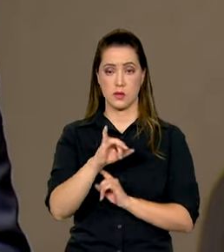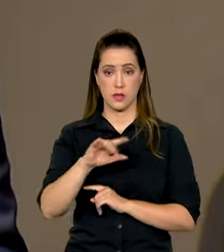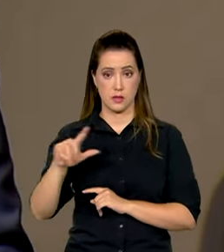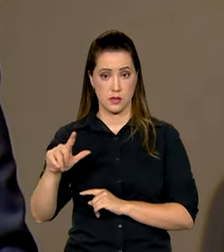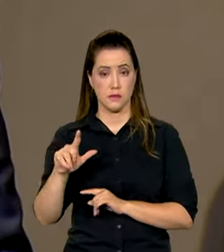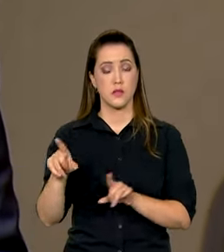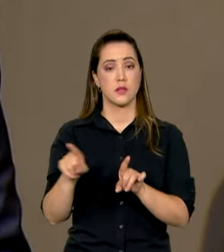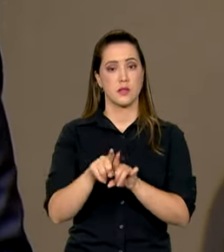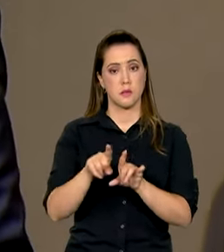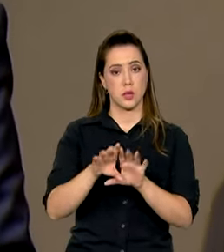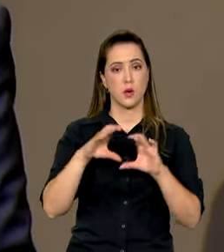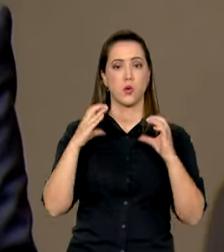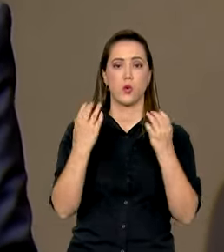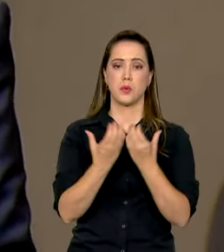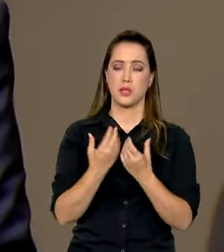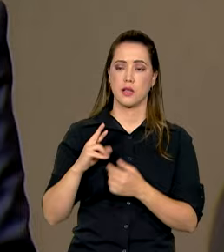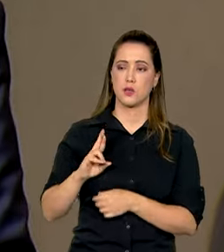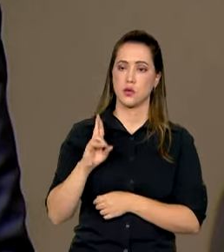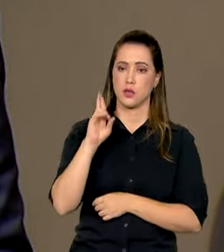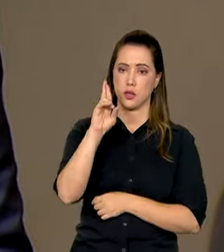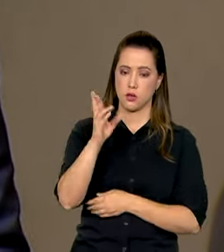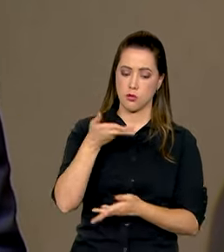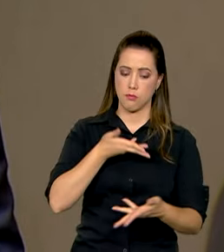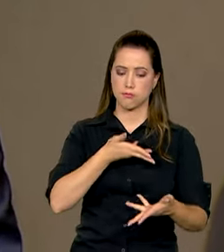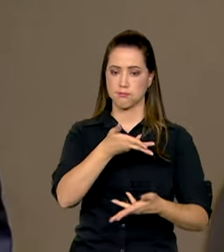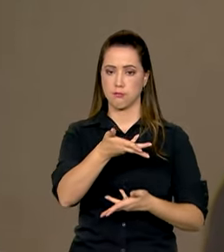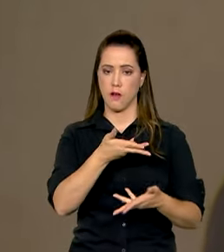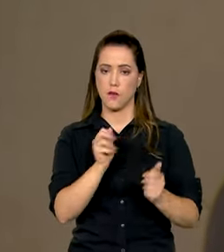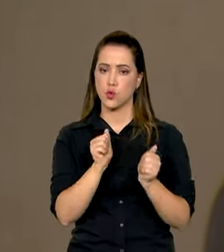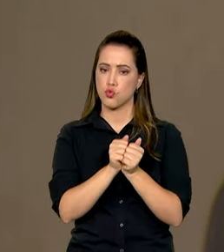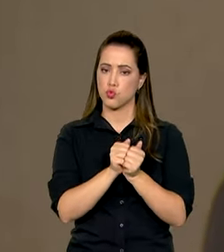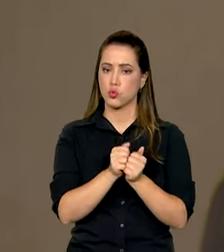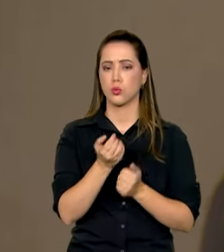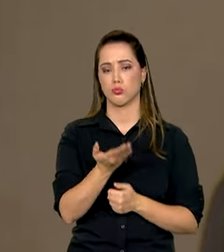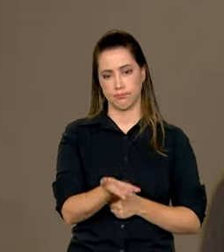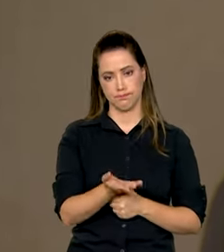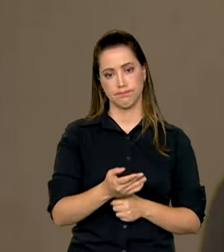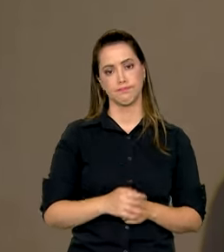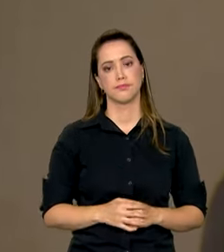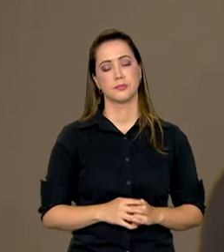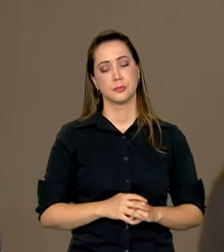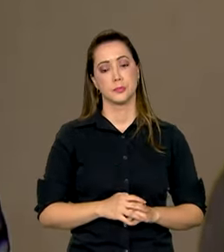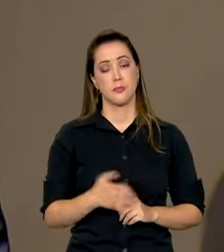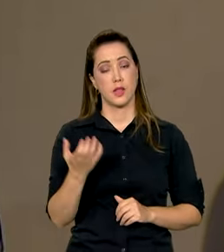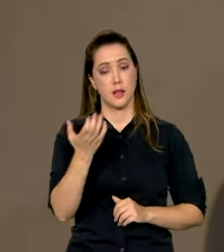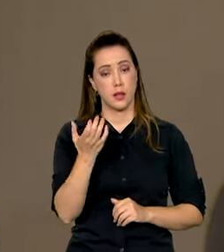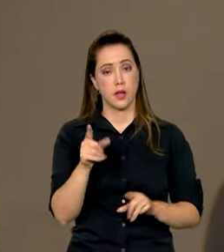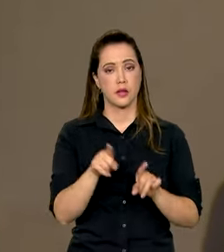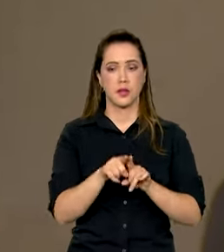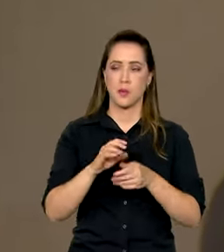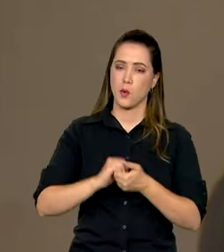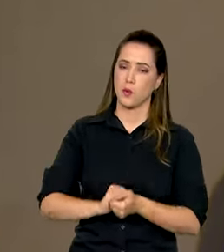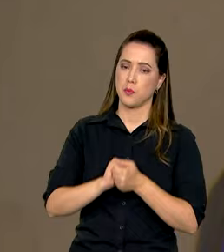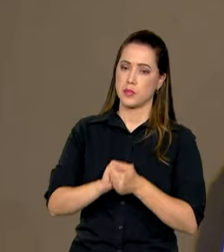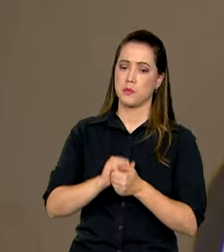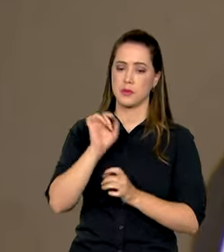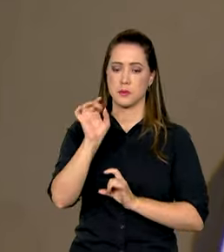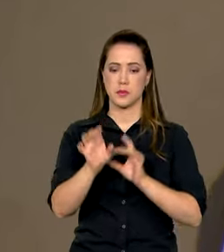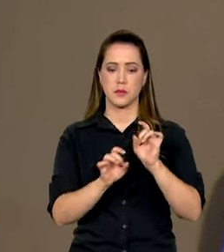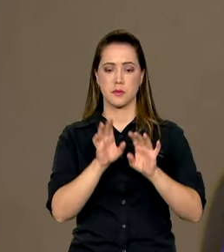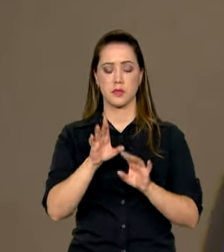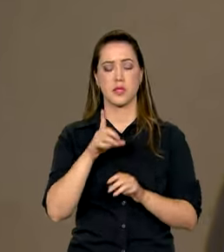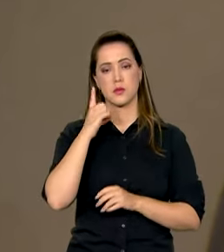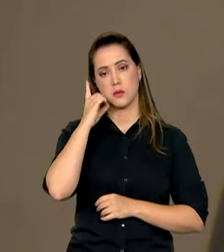incluindo a comunidade religiosa, se envolver, se engajar efetivamente. Queria fazer um cumprimento especial a todos